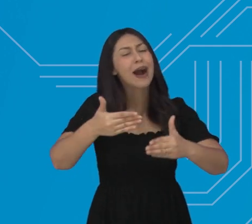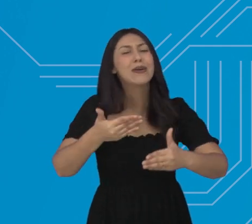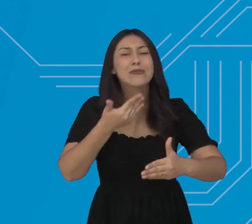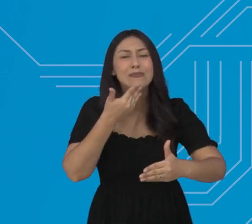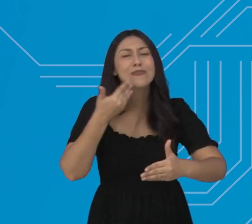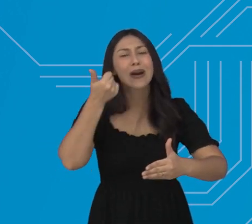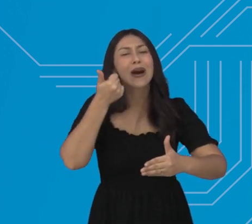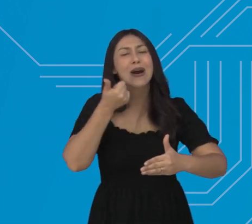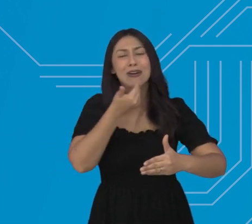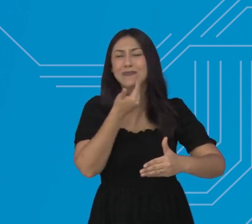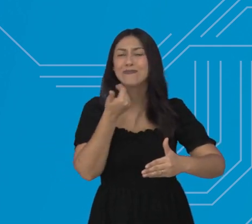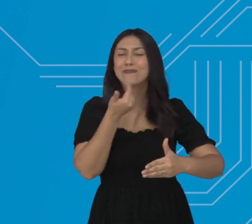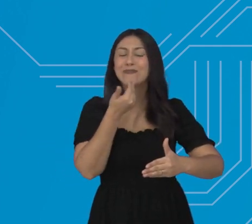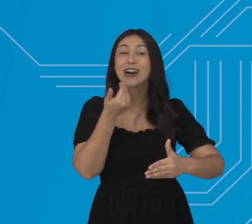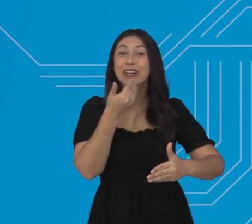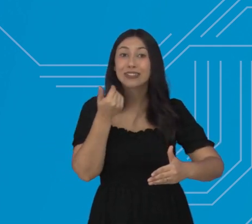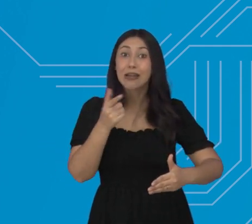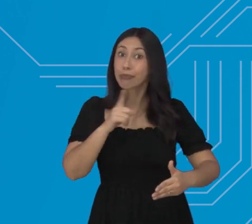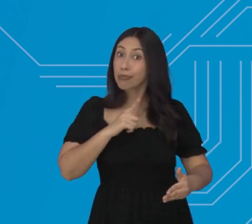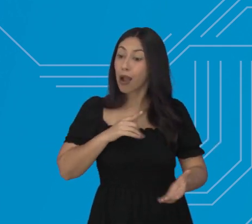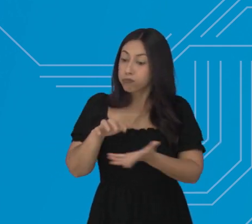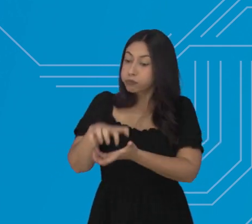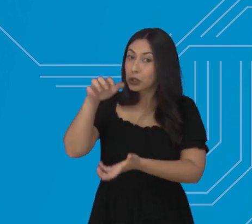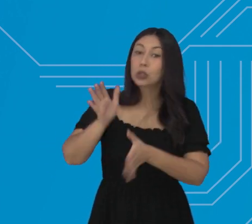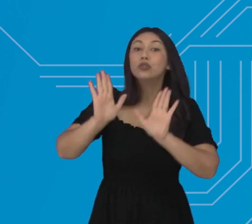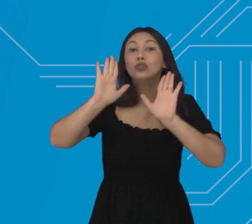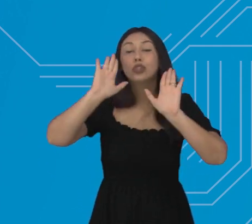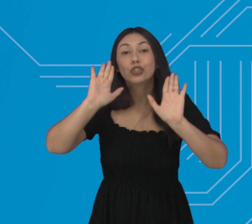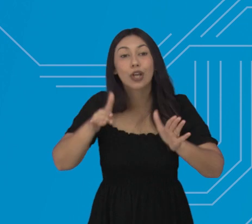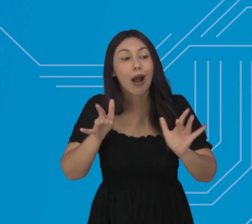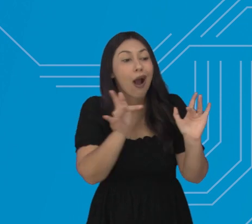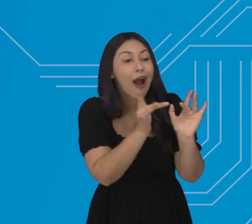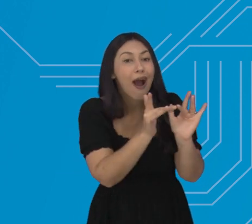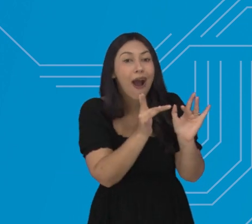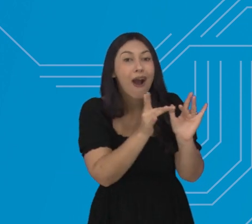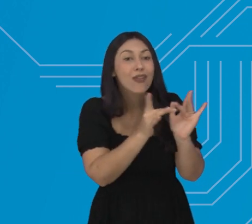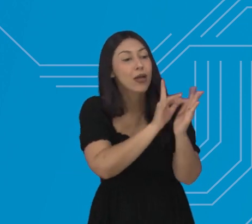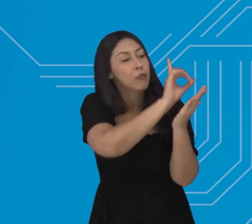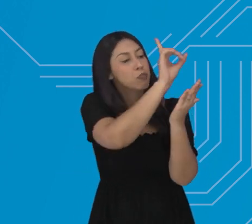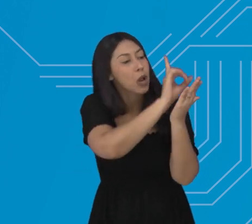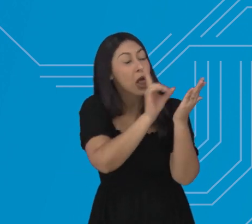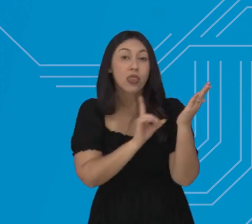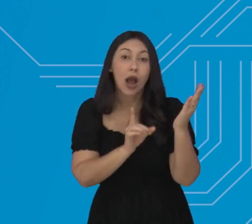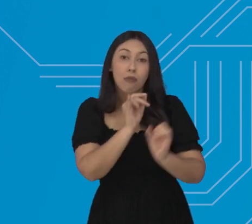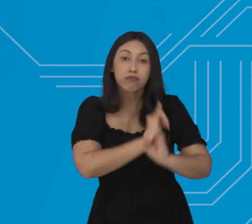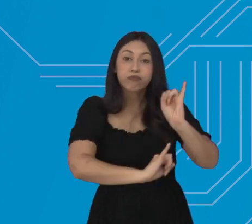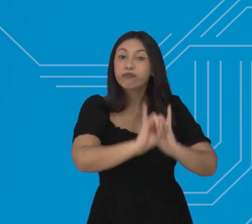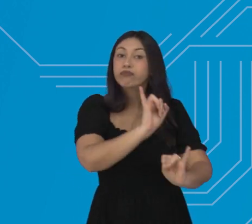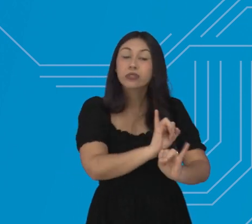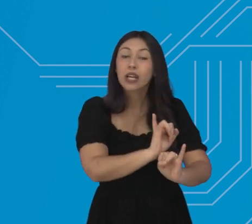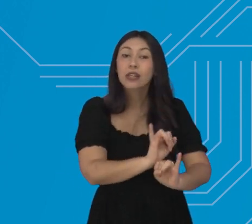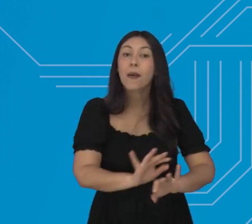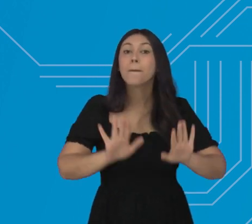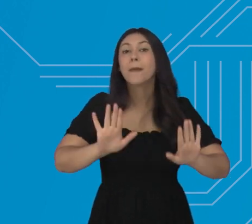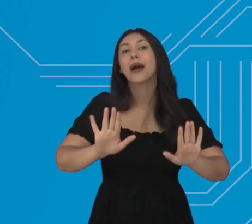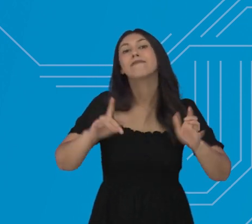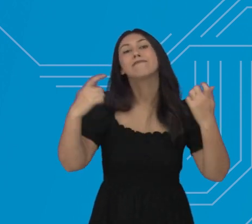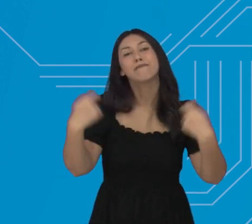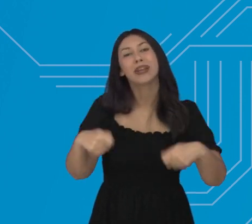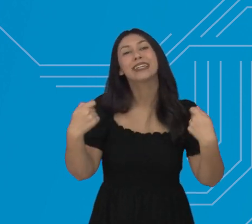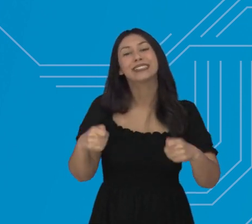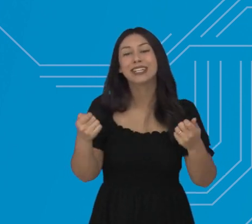vem se tornando menos complicado. Tem muito idoso que já mergulhou no ambiente digital e isso tem mudado alguns panoramas.